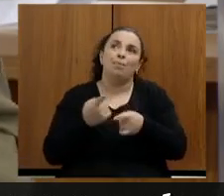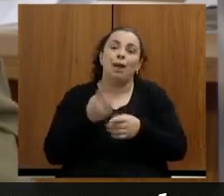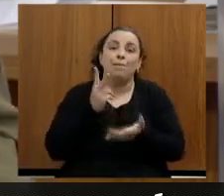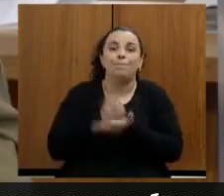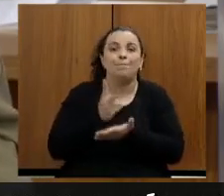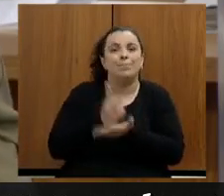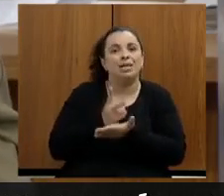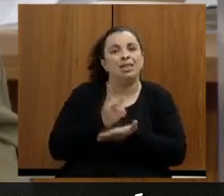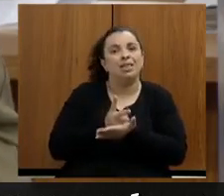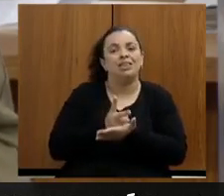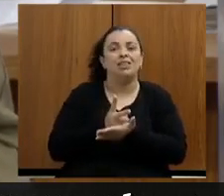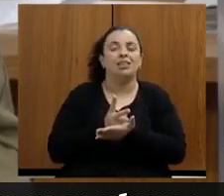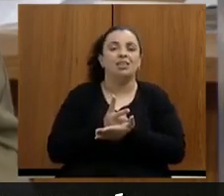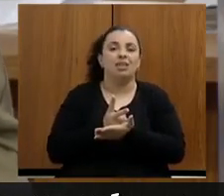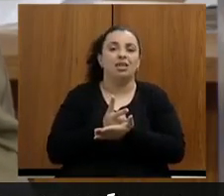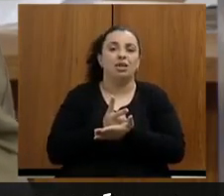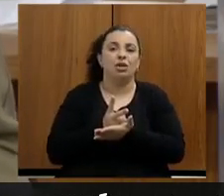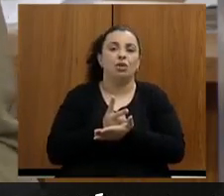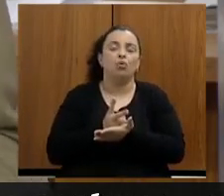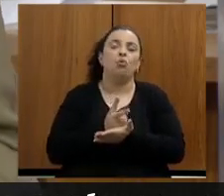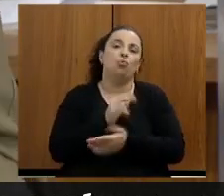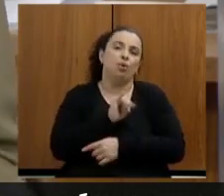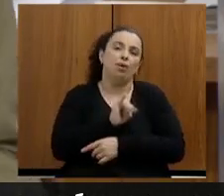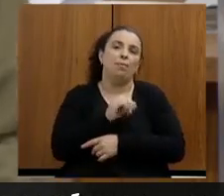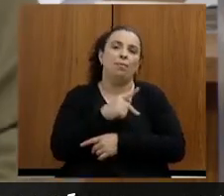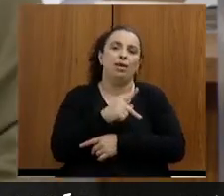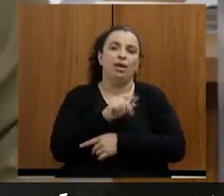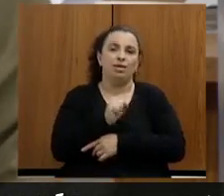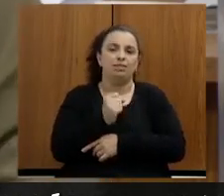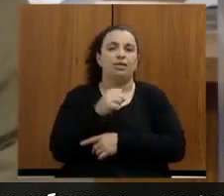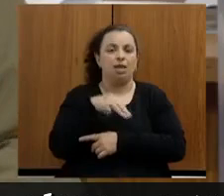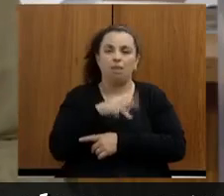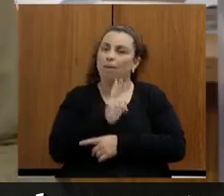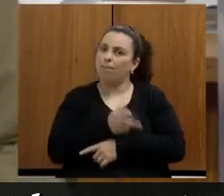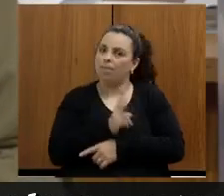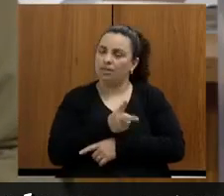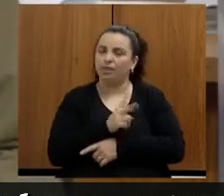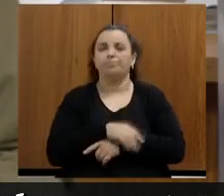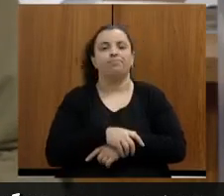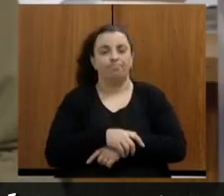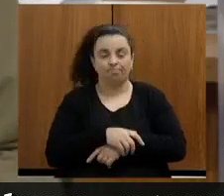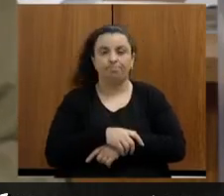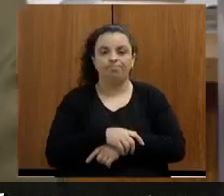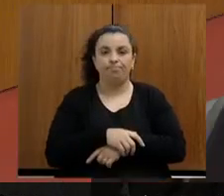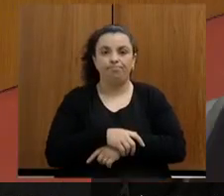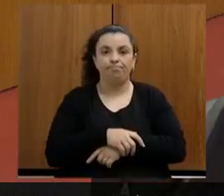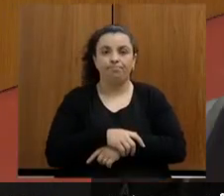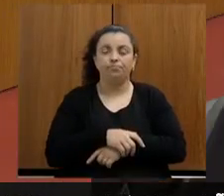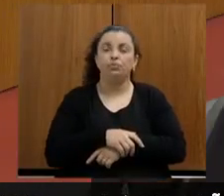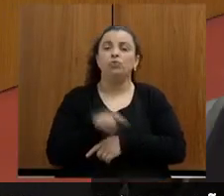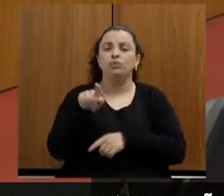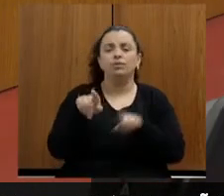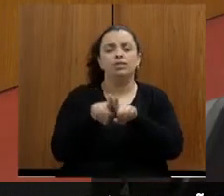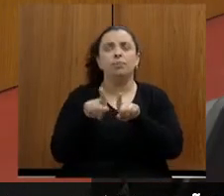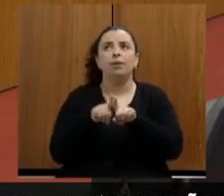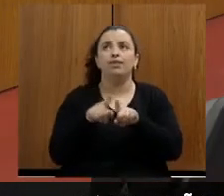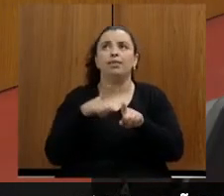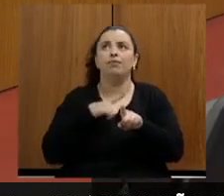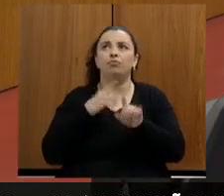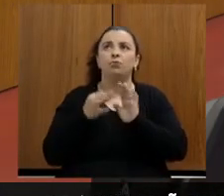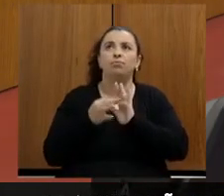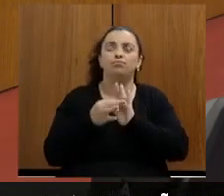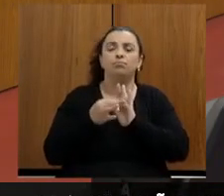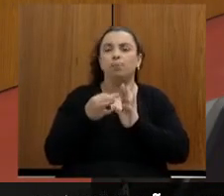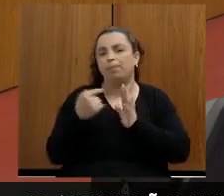nosso prestimoso epsm o senhor fez uma ainda seu fez uma